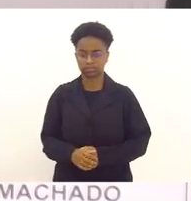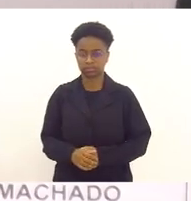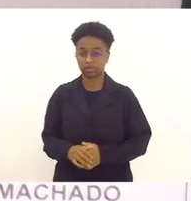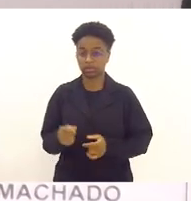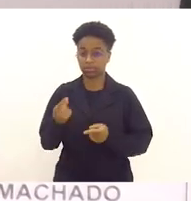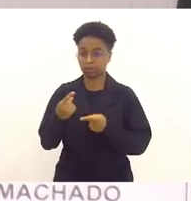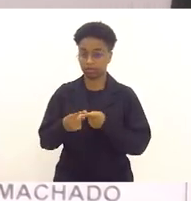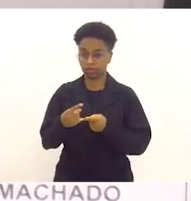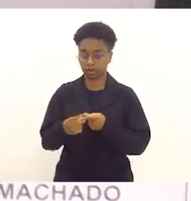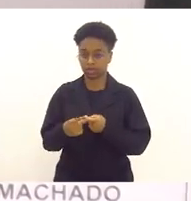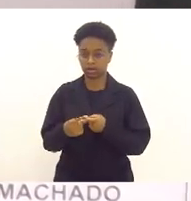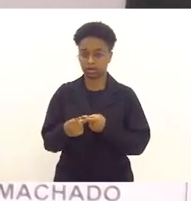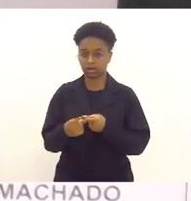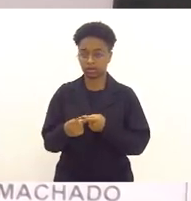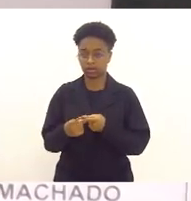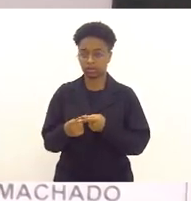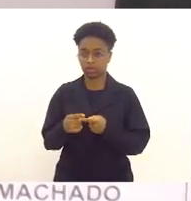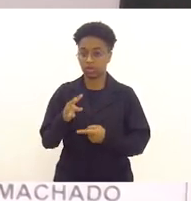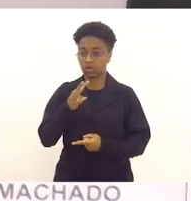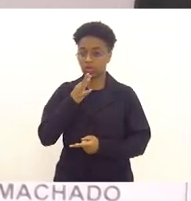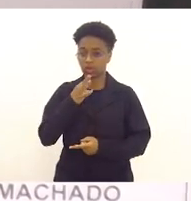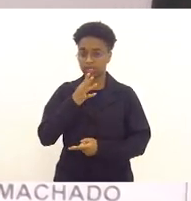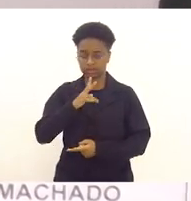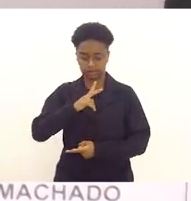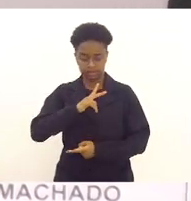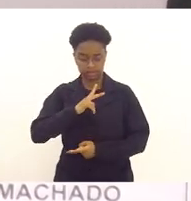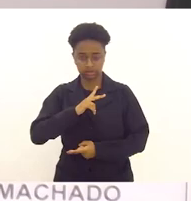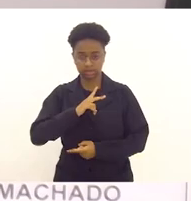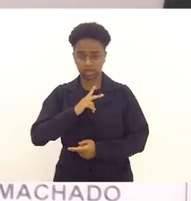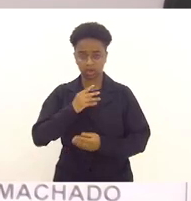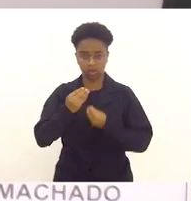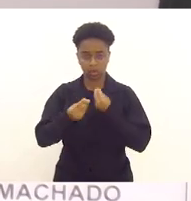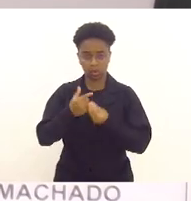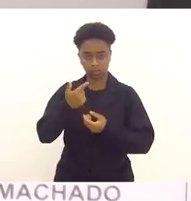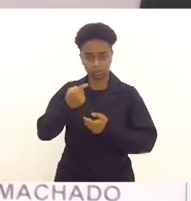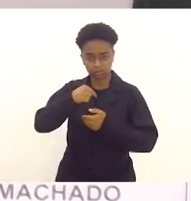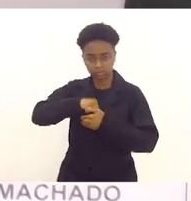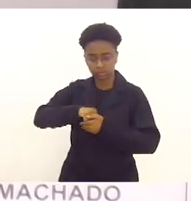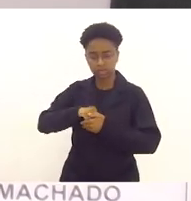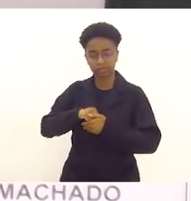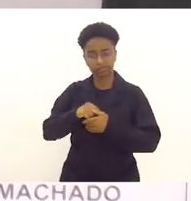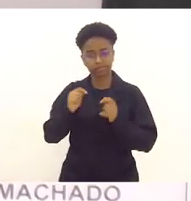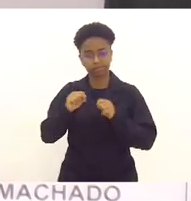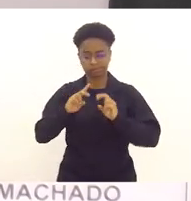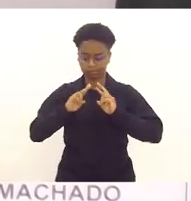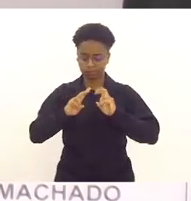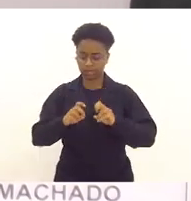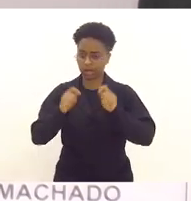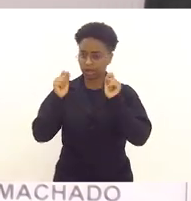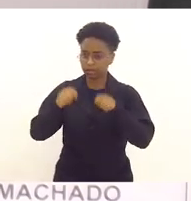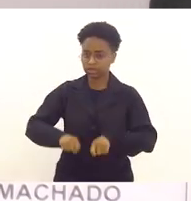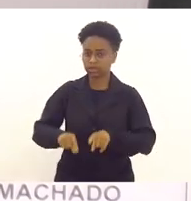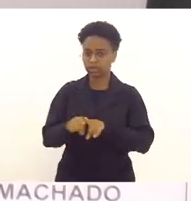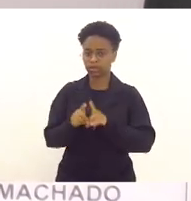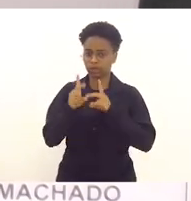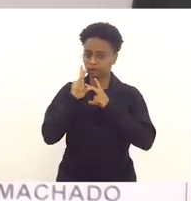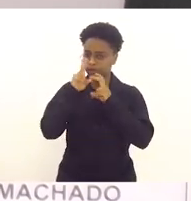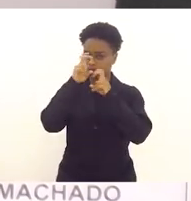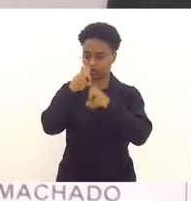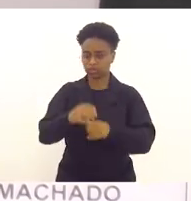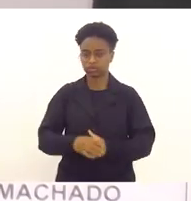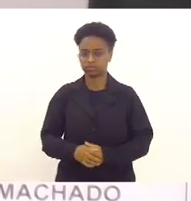eu conhecer o nosso eu interior vai conhecer a nossa capacidade a nossa força